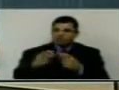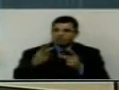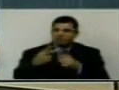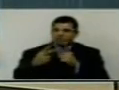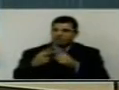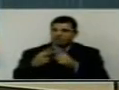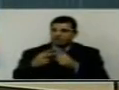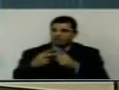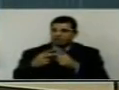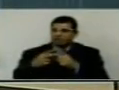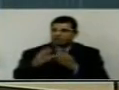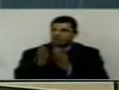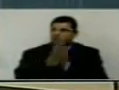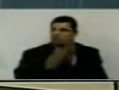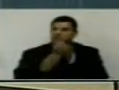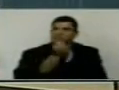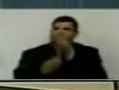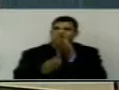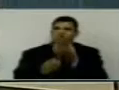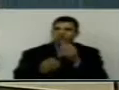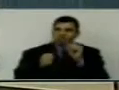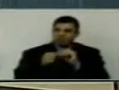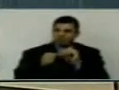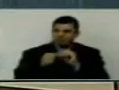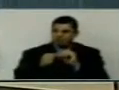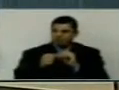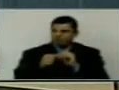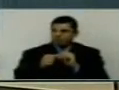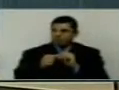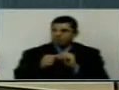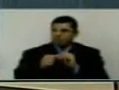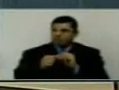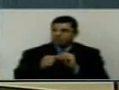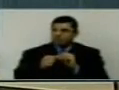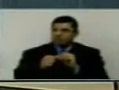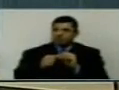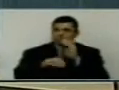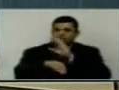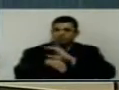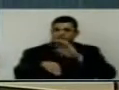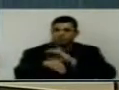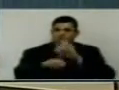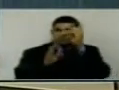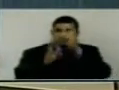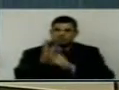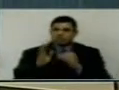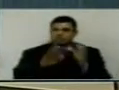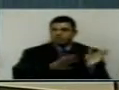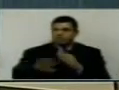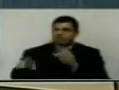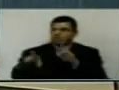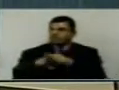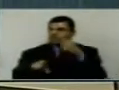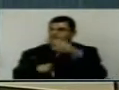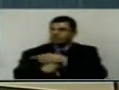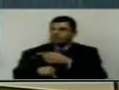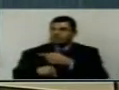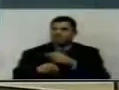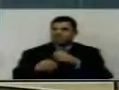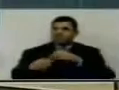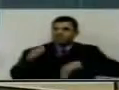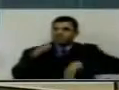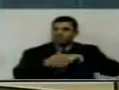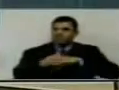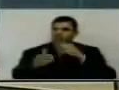2 deles e passei bem no que eu fiz, que foi o meu curso de Direito. Mas eu saí também de lá um atleta que